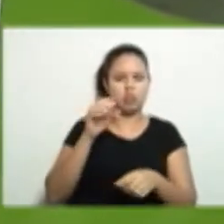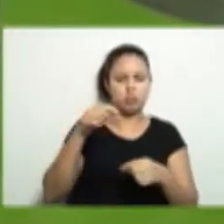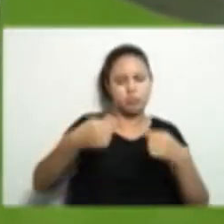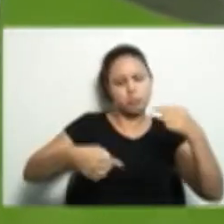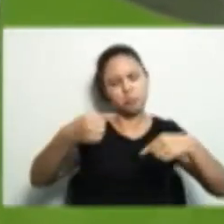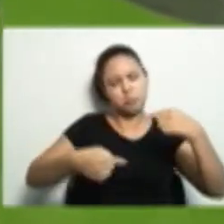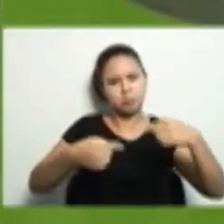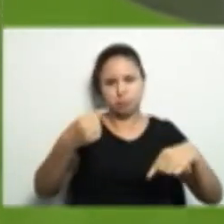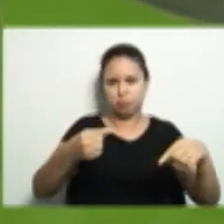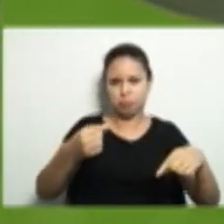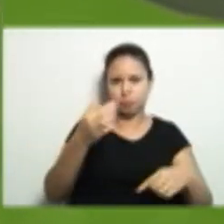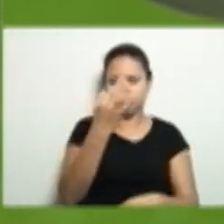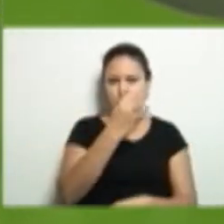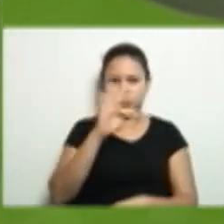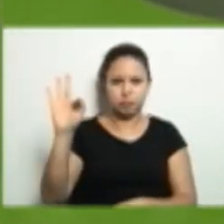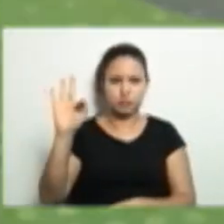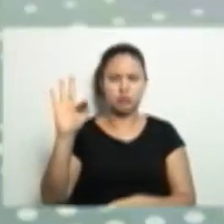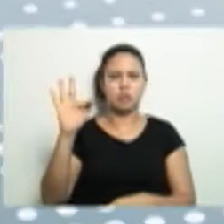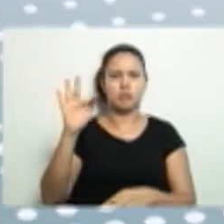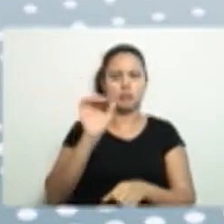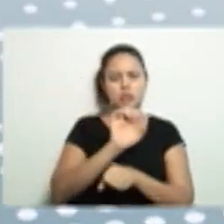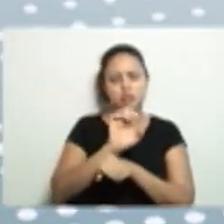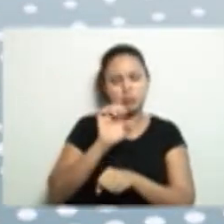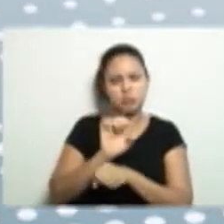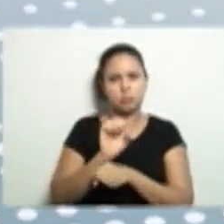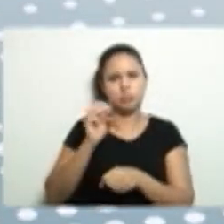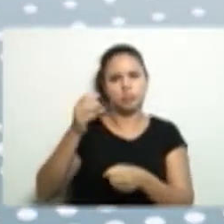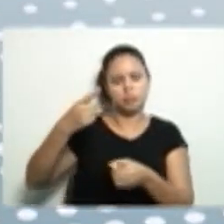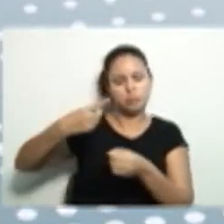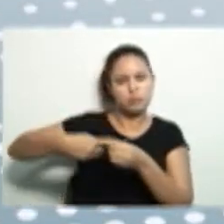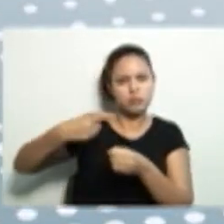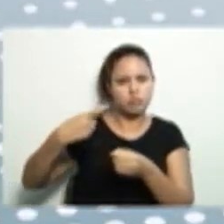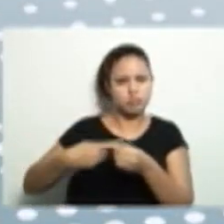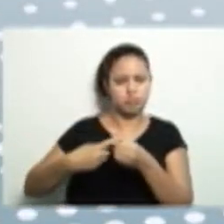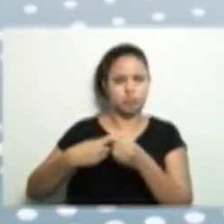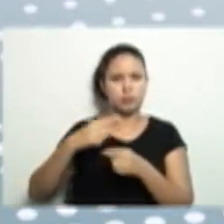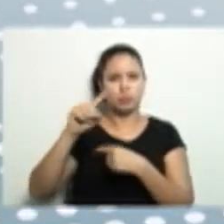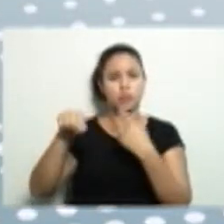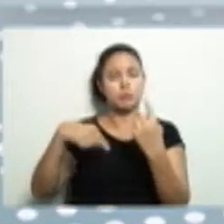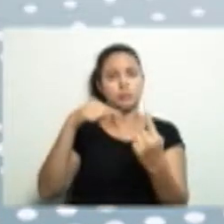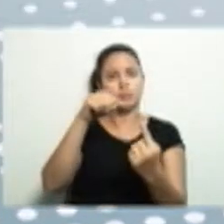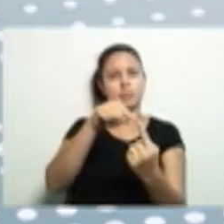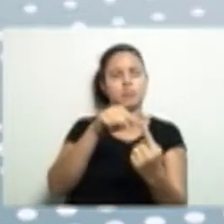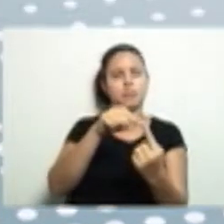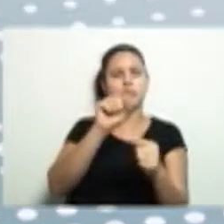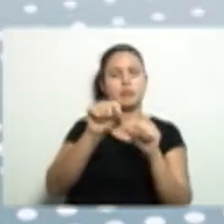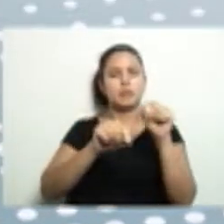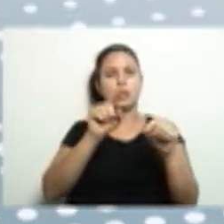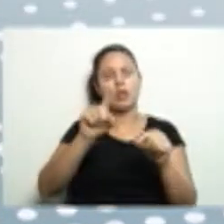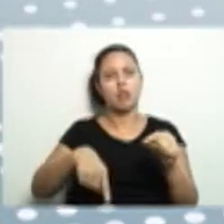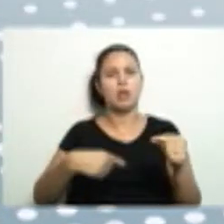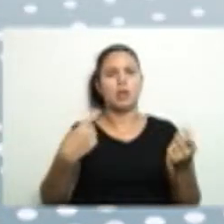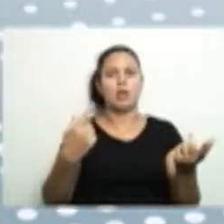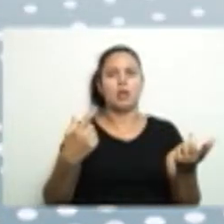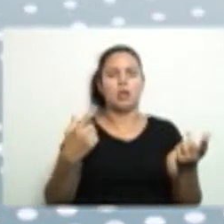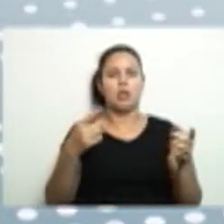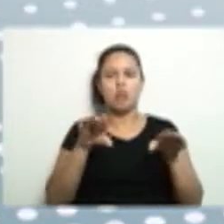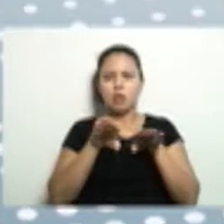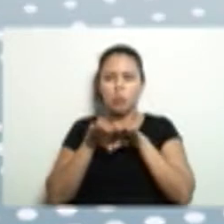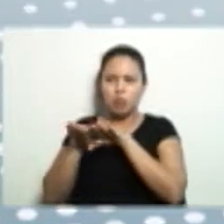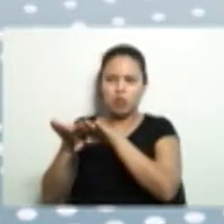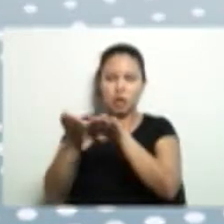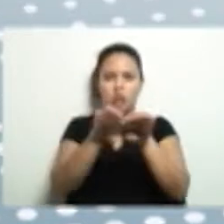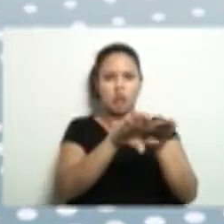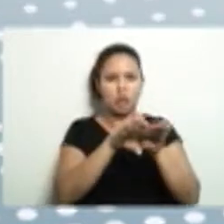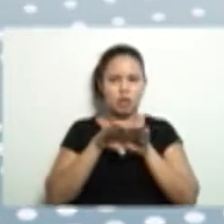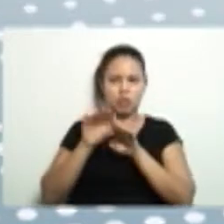e de participação sociais. O objetivo das políticas públicas de desenvolvimento regional é combater as desigualdades e